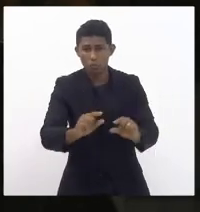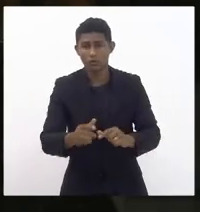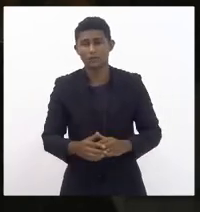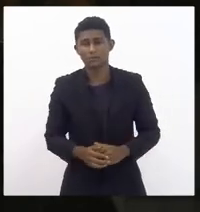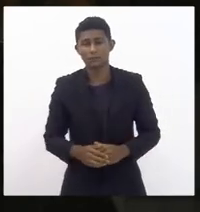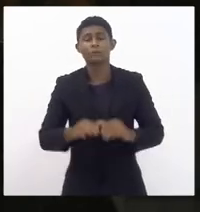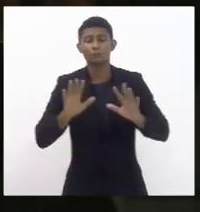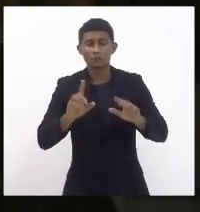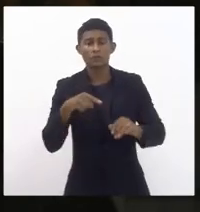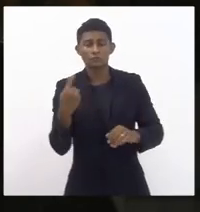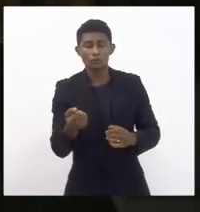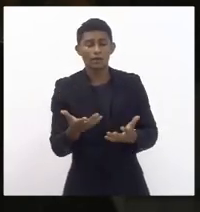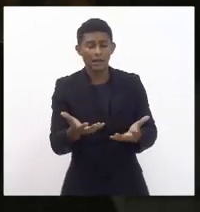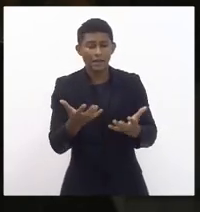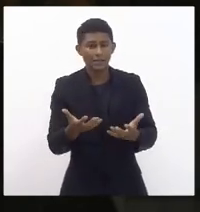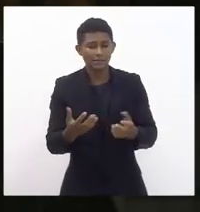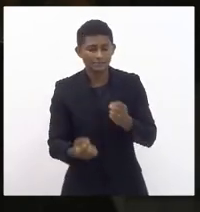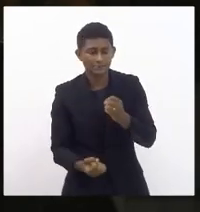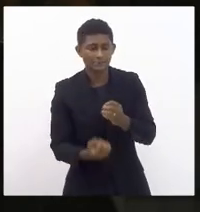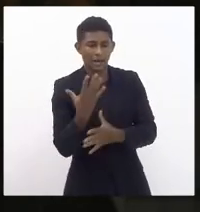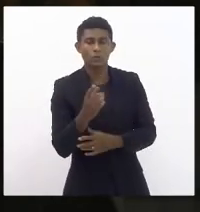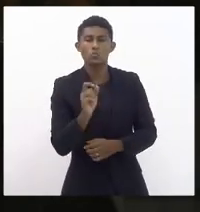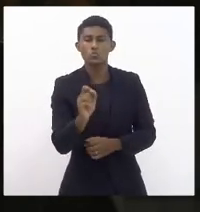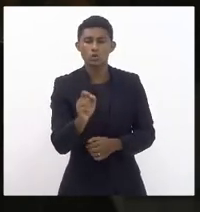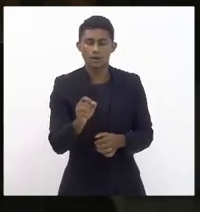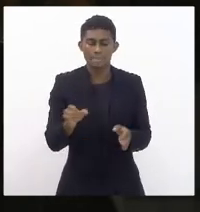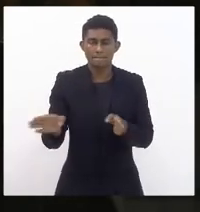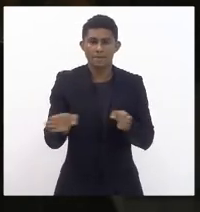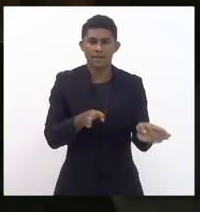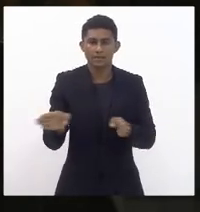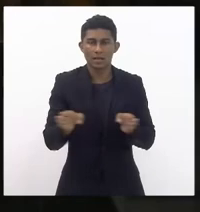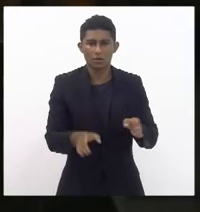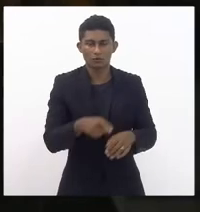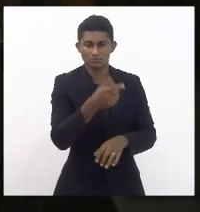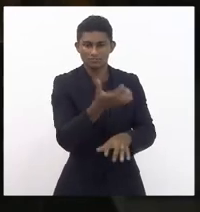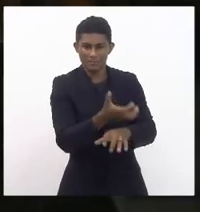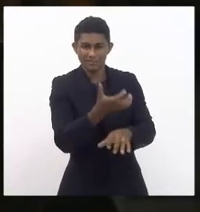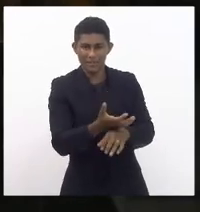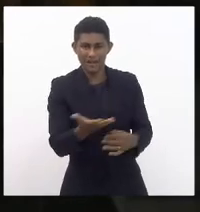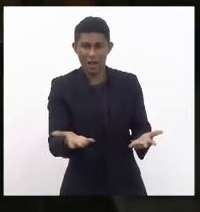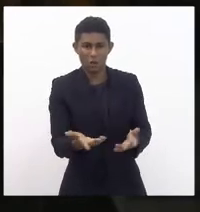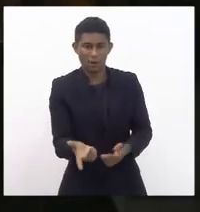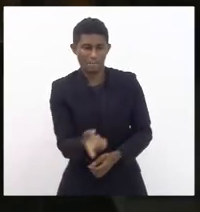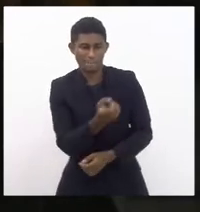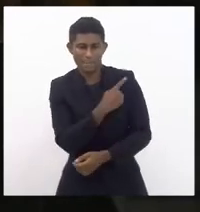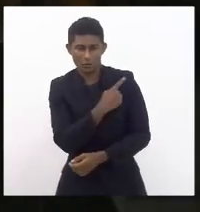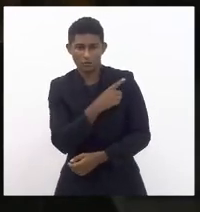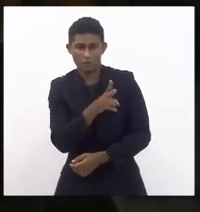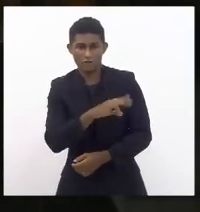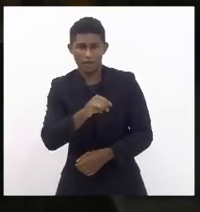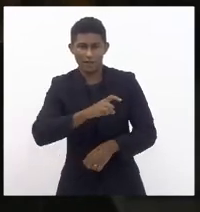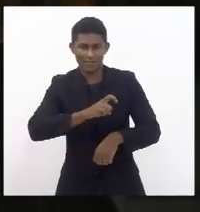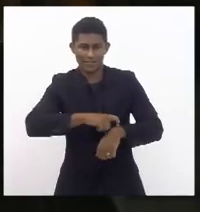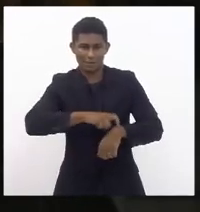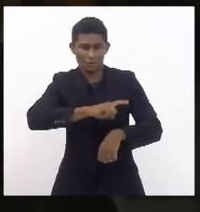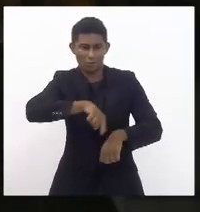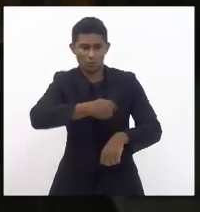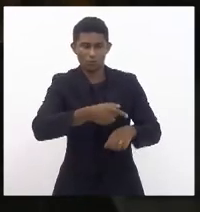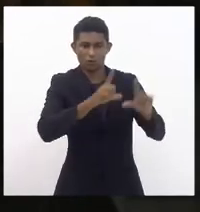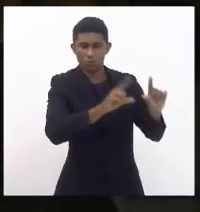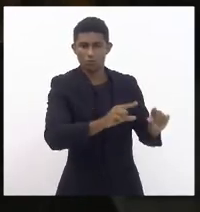é também uma mediação para essas disciplinas que nesse primeiro ano vão pessoa a sua carga horária reduzida